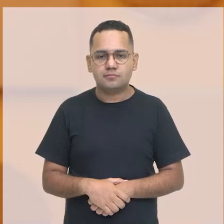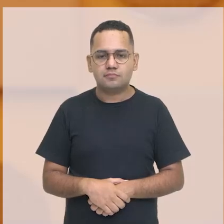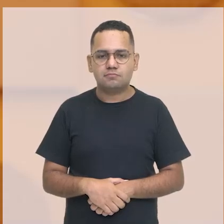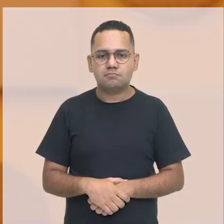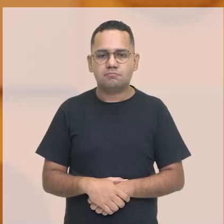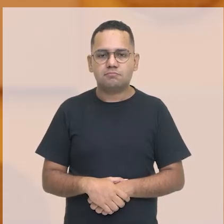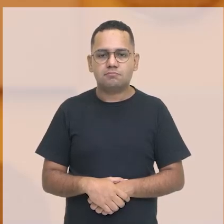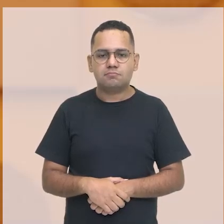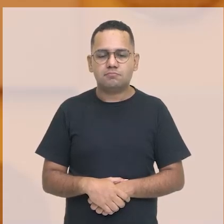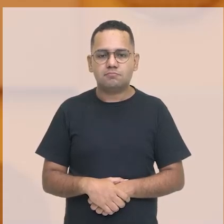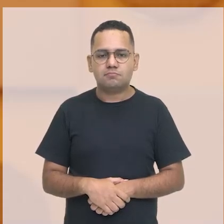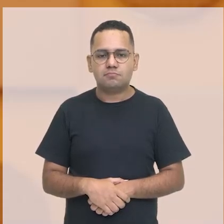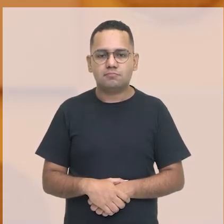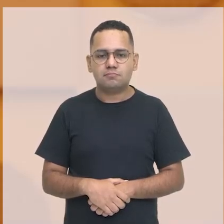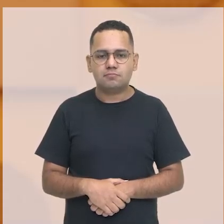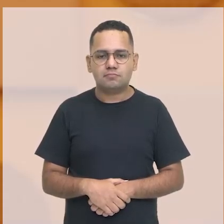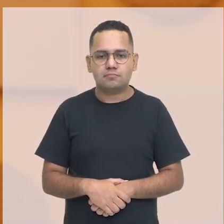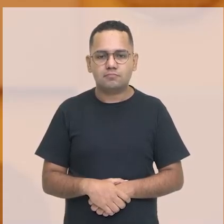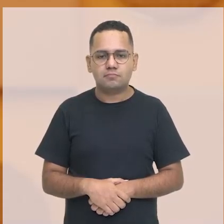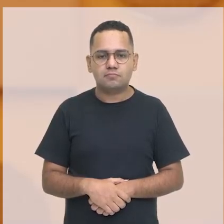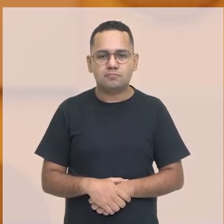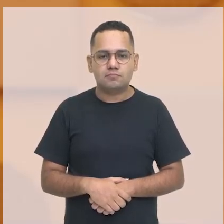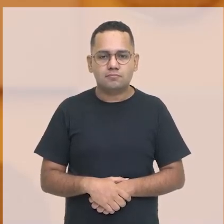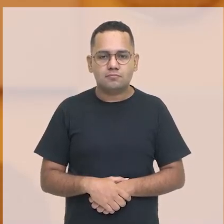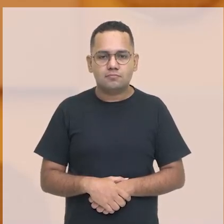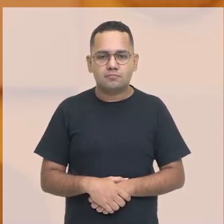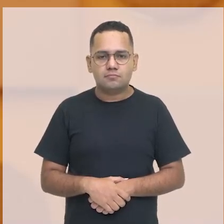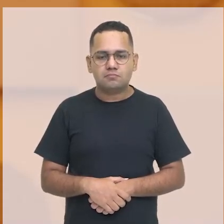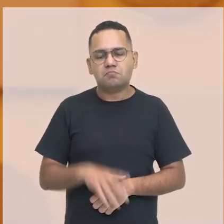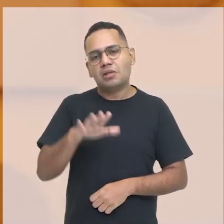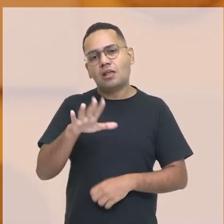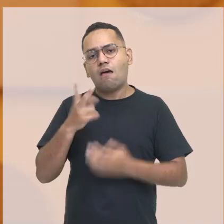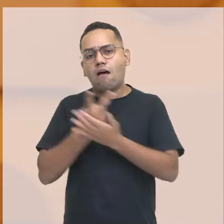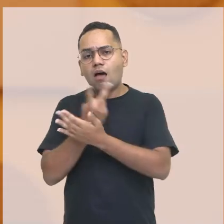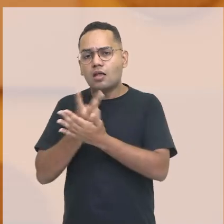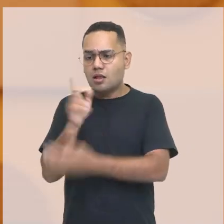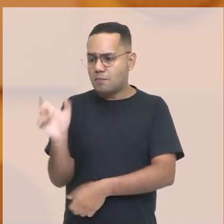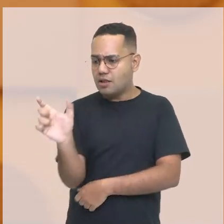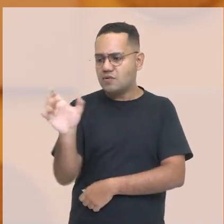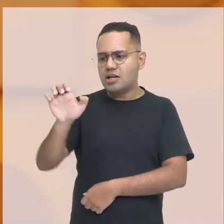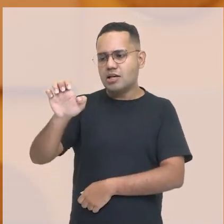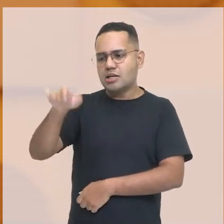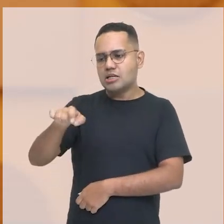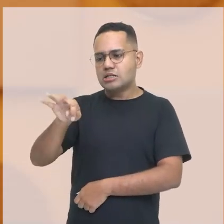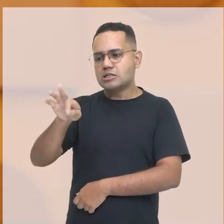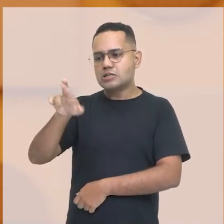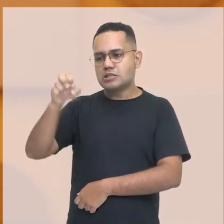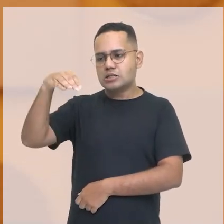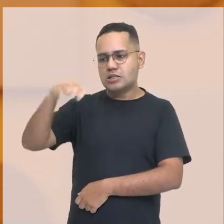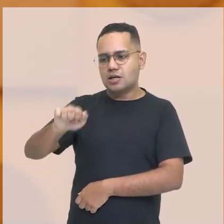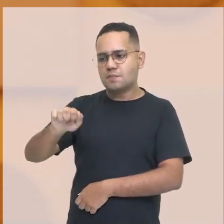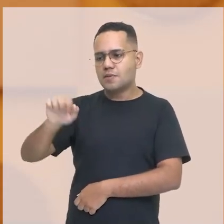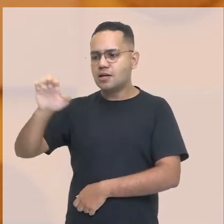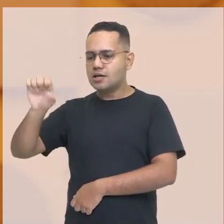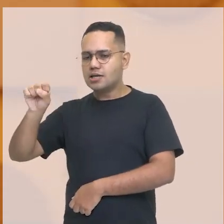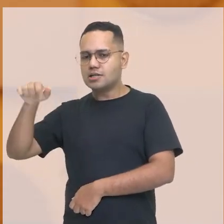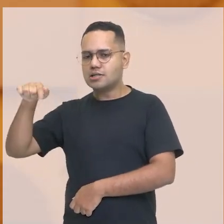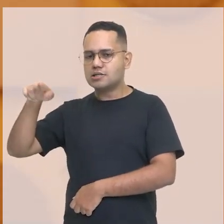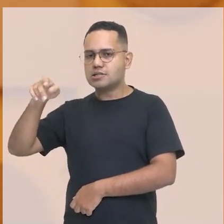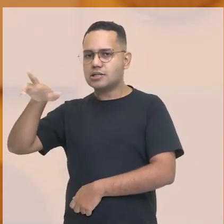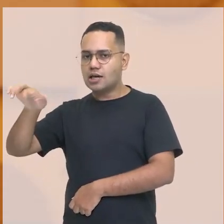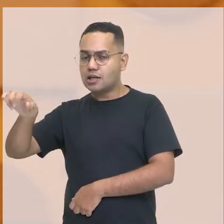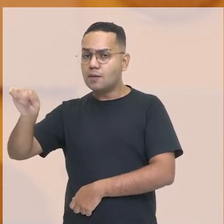inclusive errado a gente colocar a esquerda como extrema esquerda. A gente chama extrema direita e